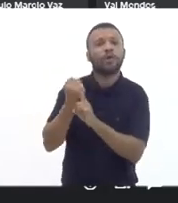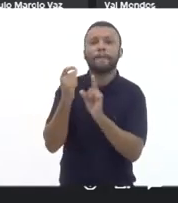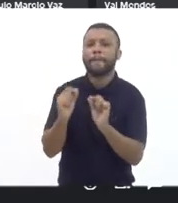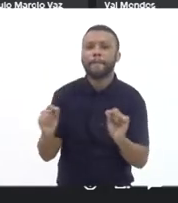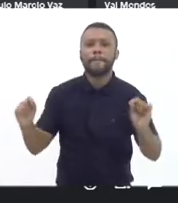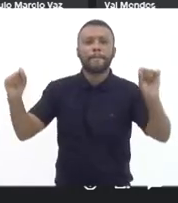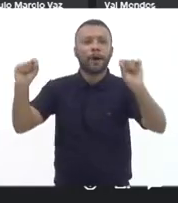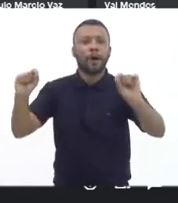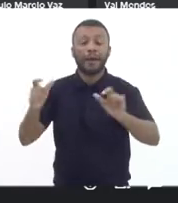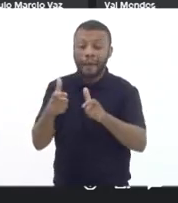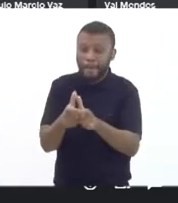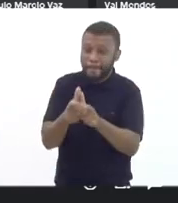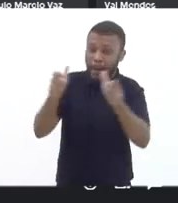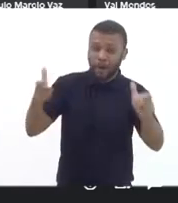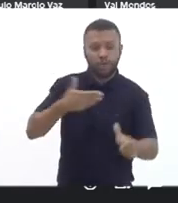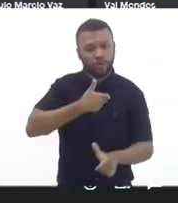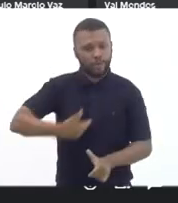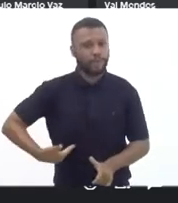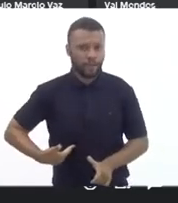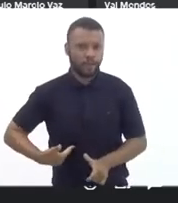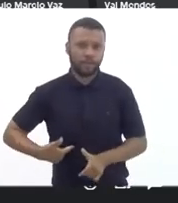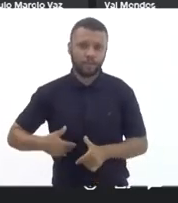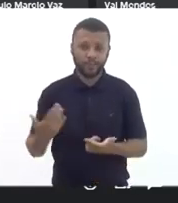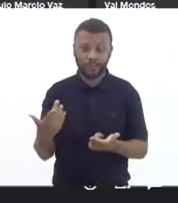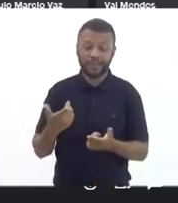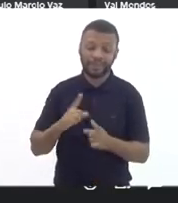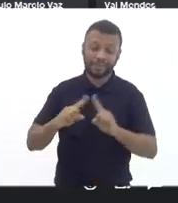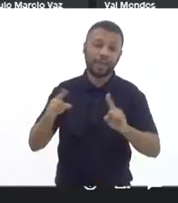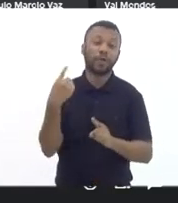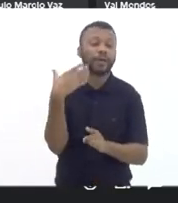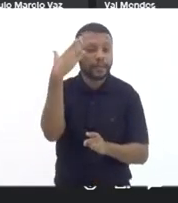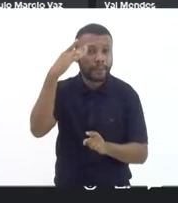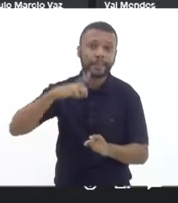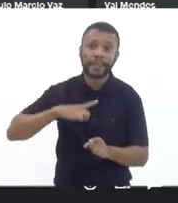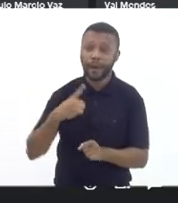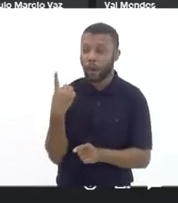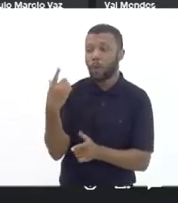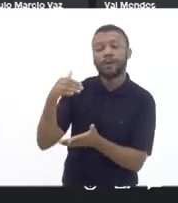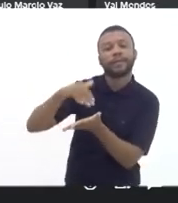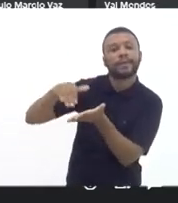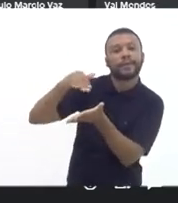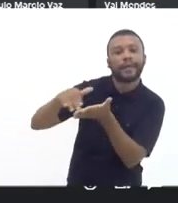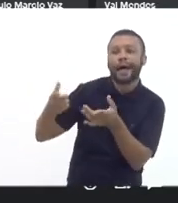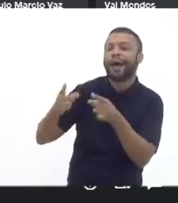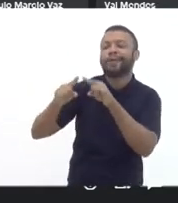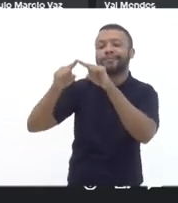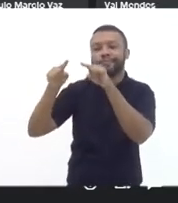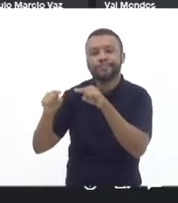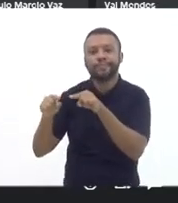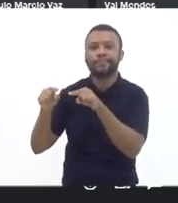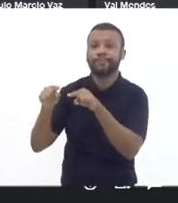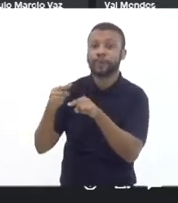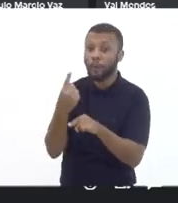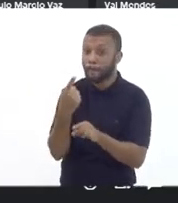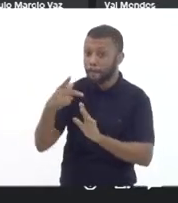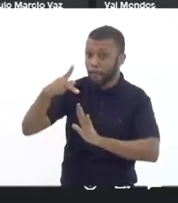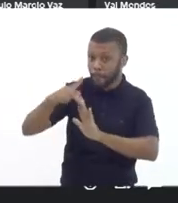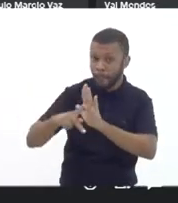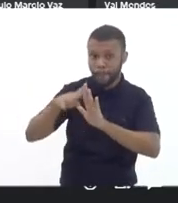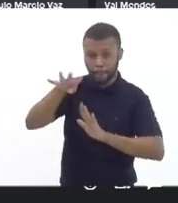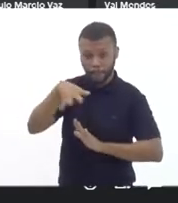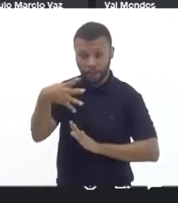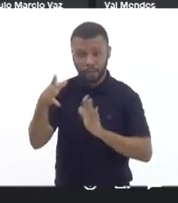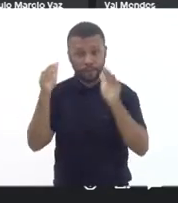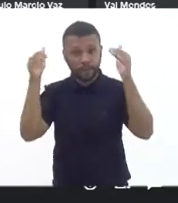dos governos, Gustavo, embora haja um secretário, um superintendente, um programa, nós vemos